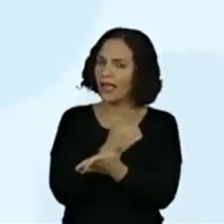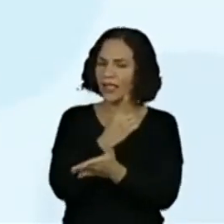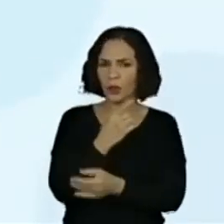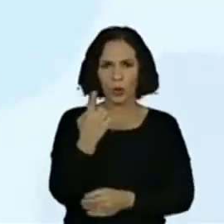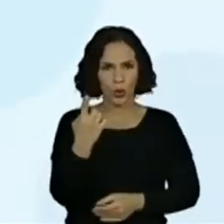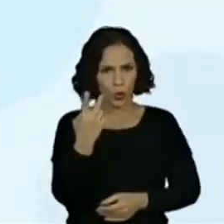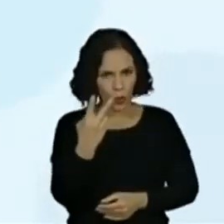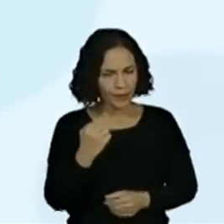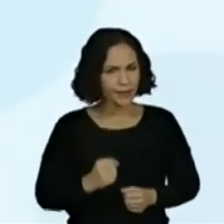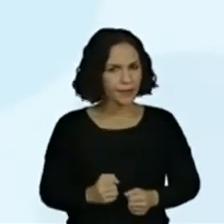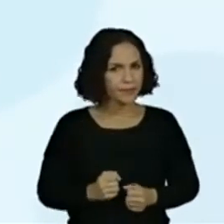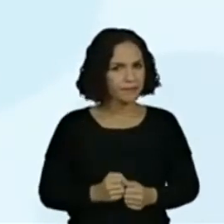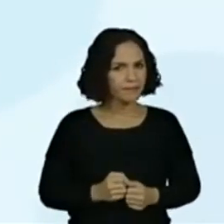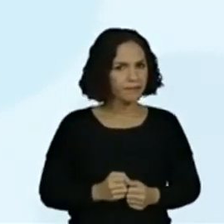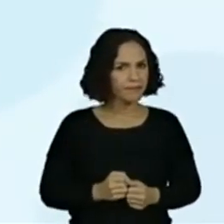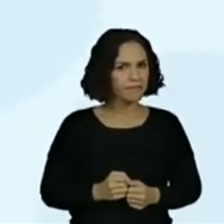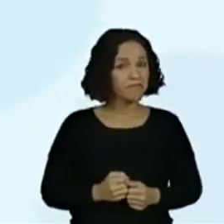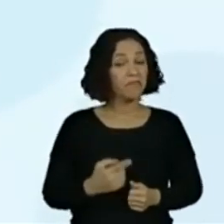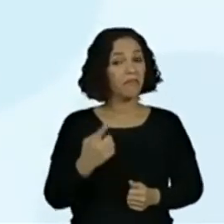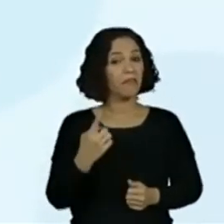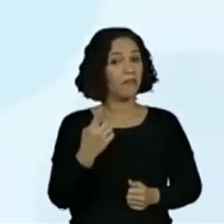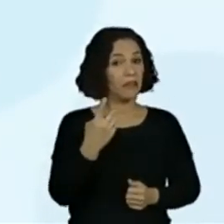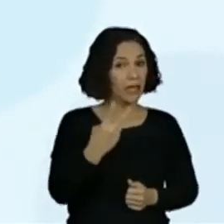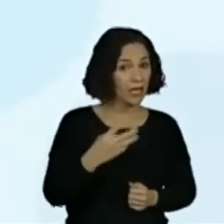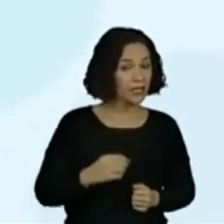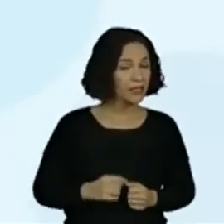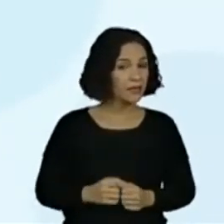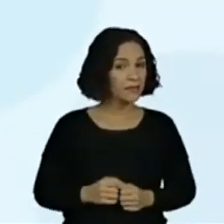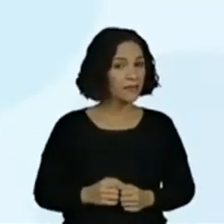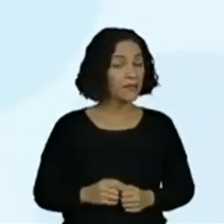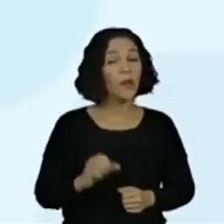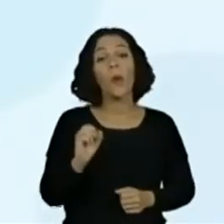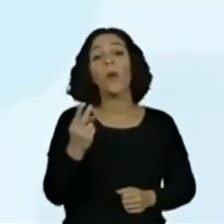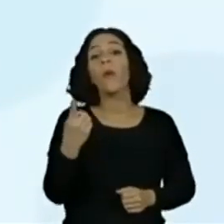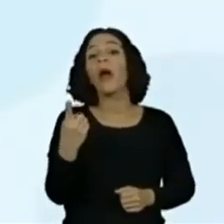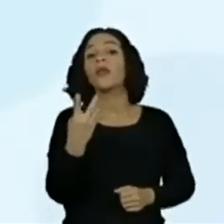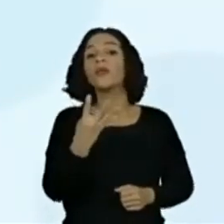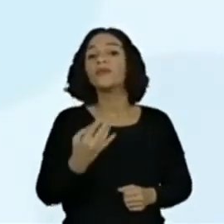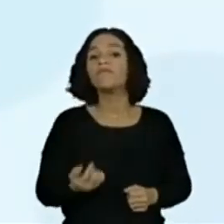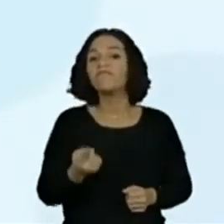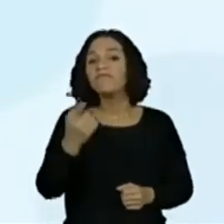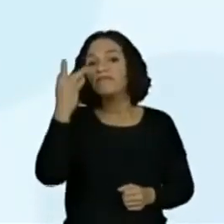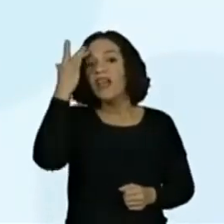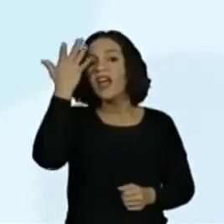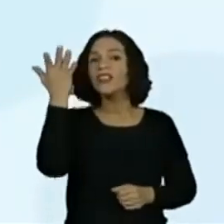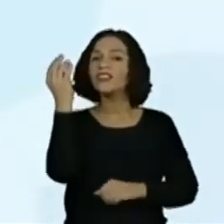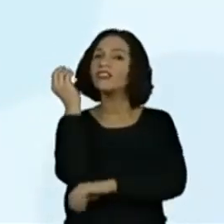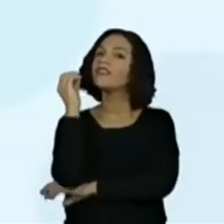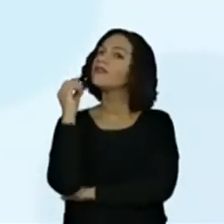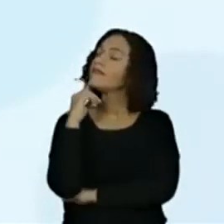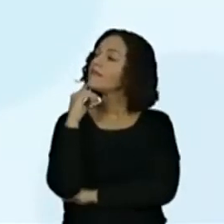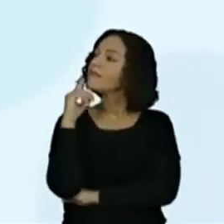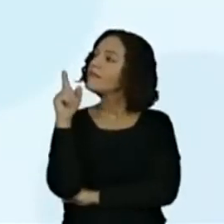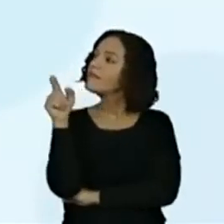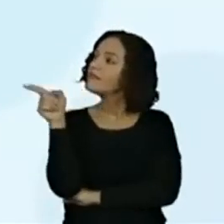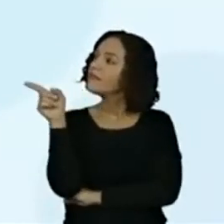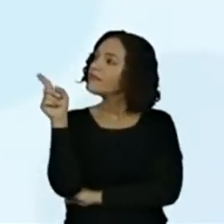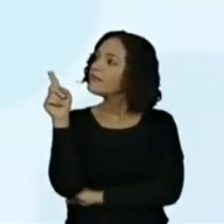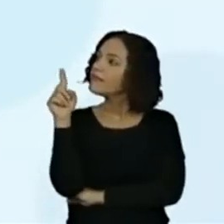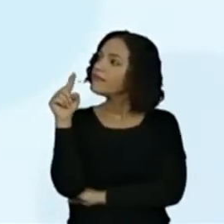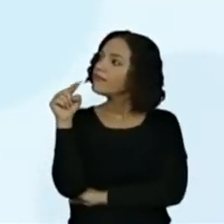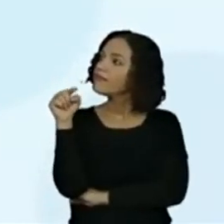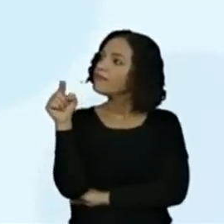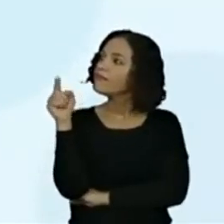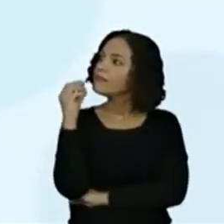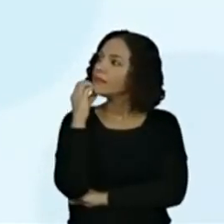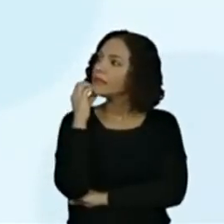12 cadernos, 13 cadernos ou 14 cadernos? E aí,